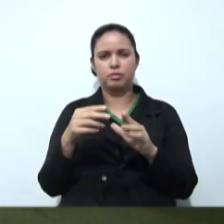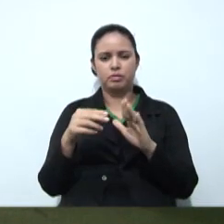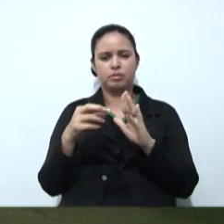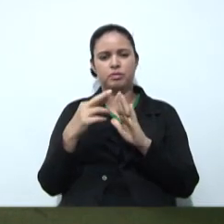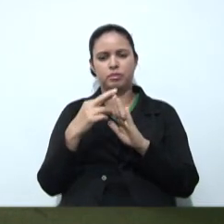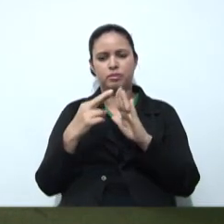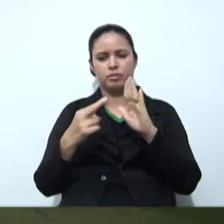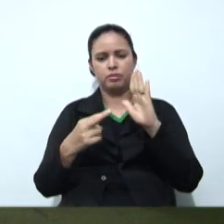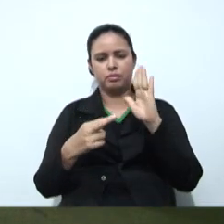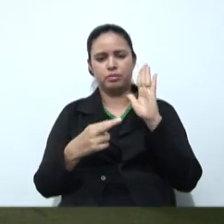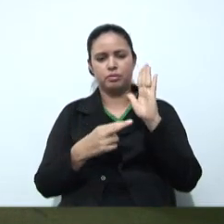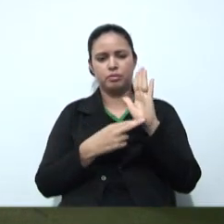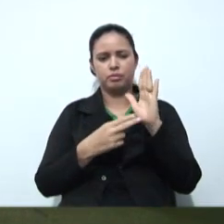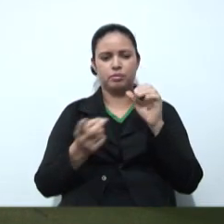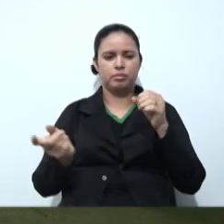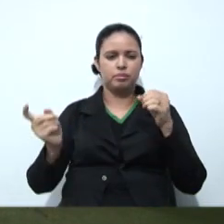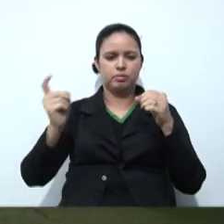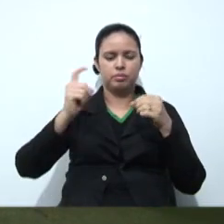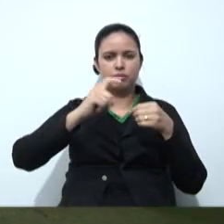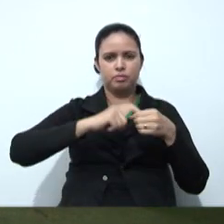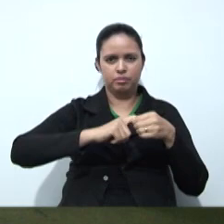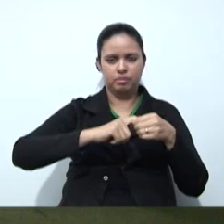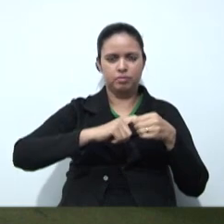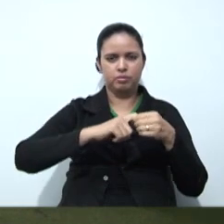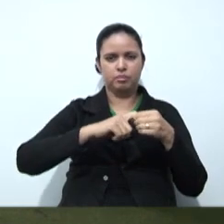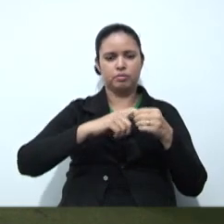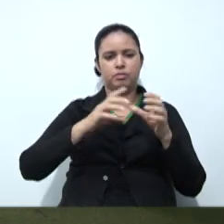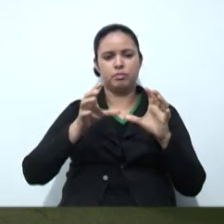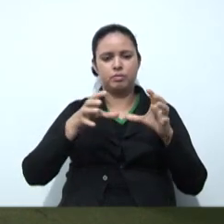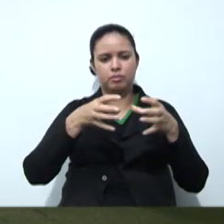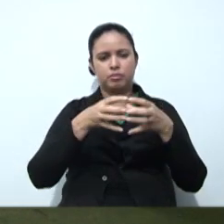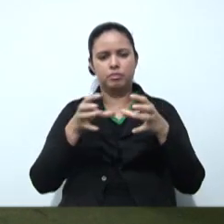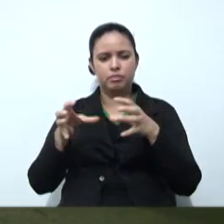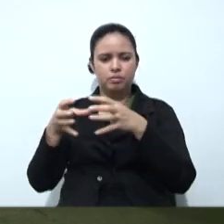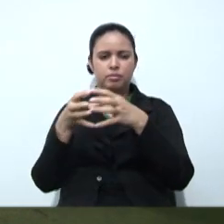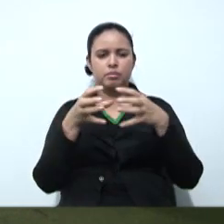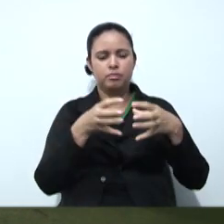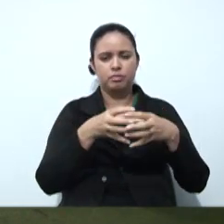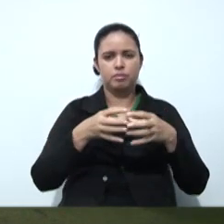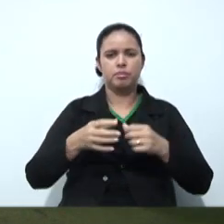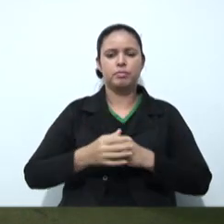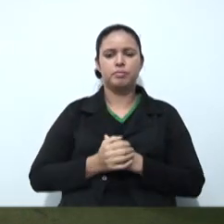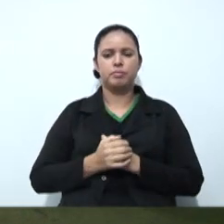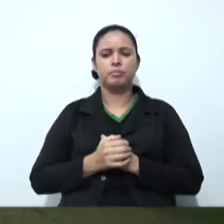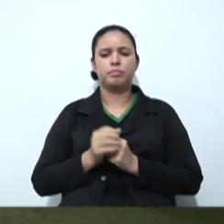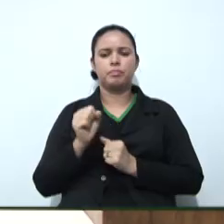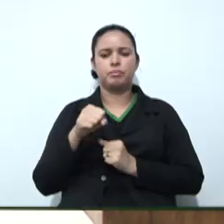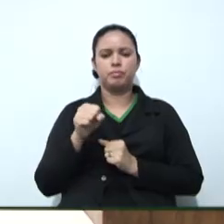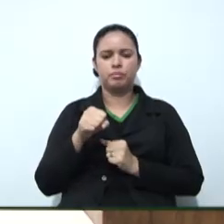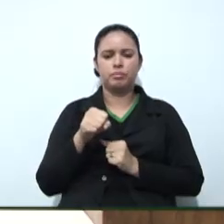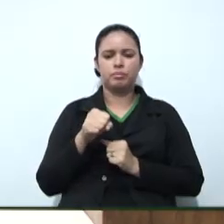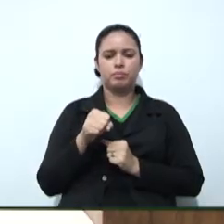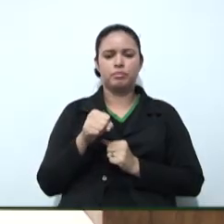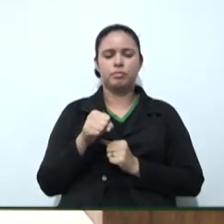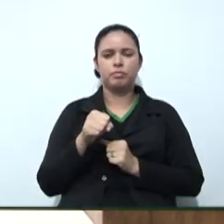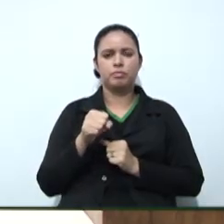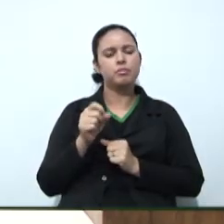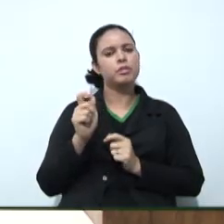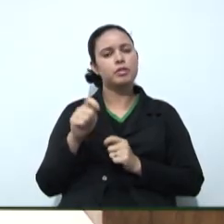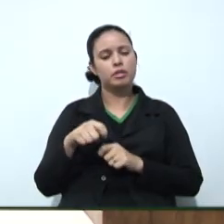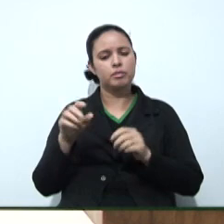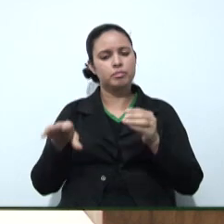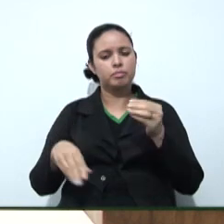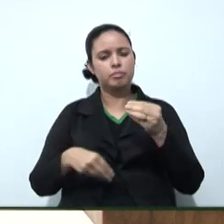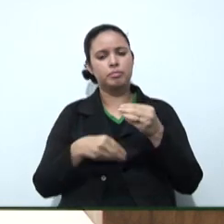regulamentadoras, é claro, voltadas para cada departamento ou cada área de atuação? É isso aí, professor Alberto. Vale